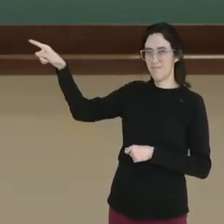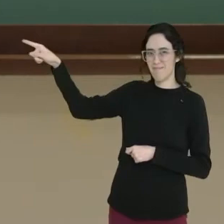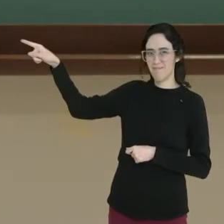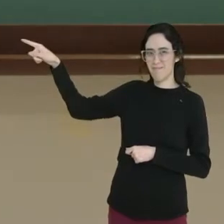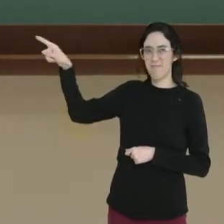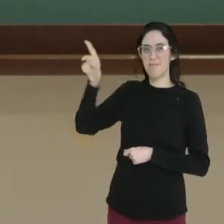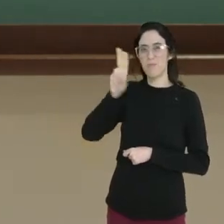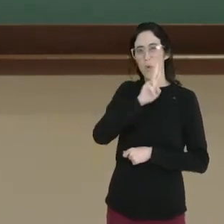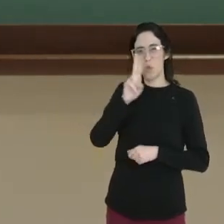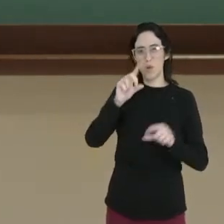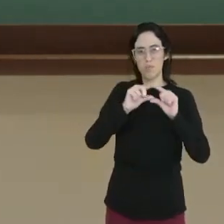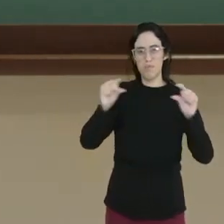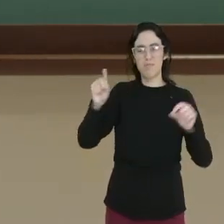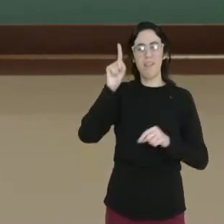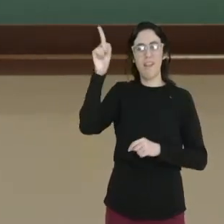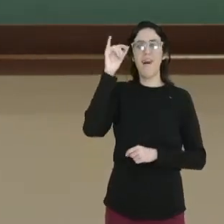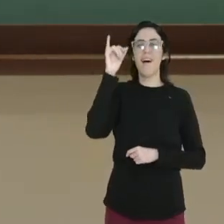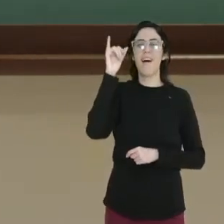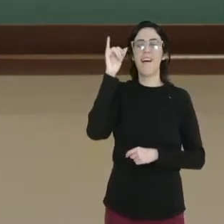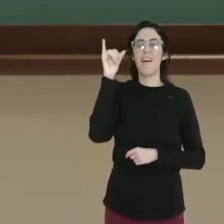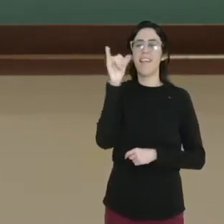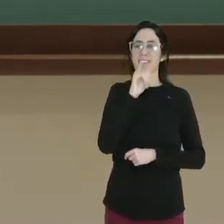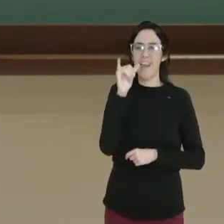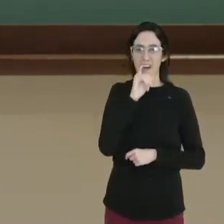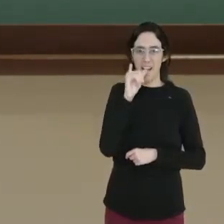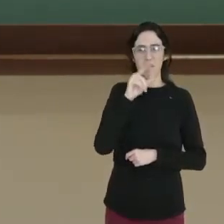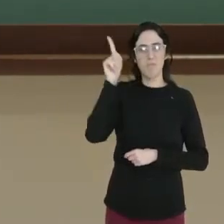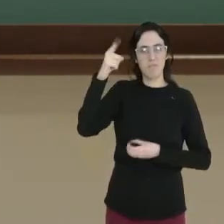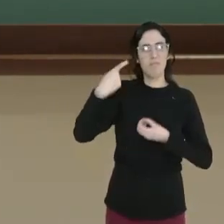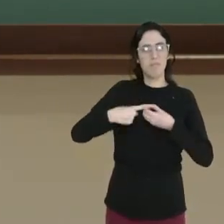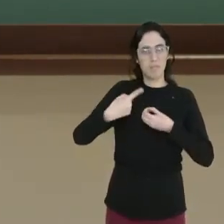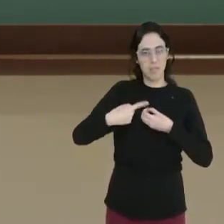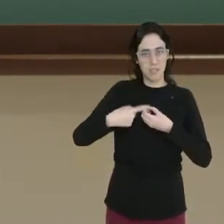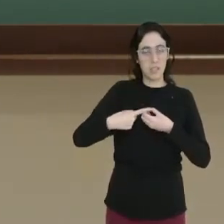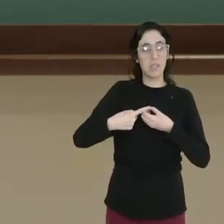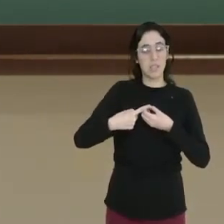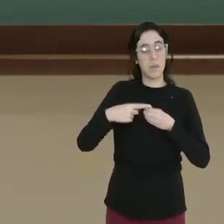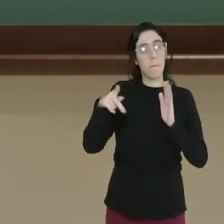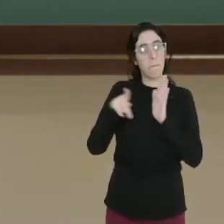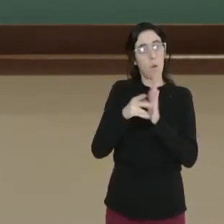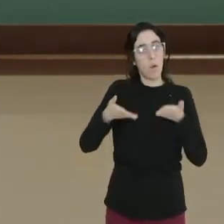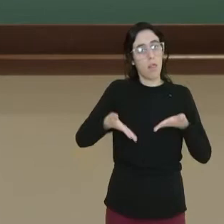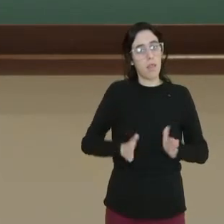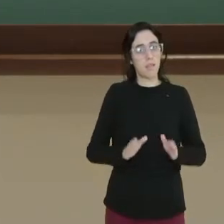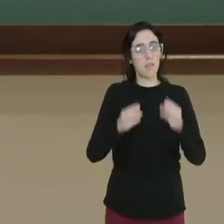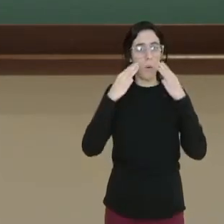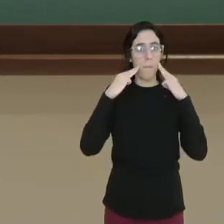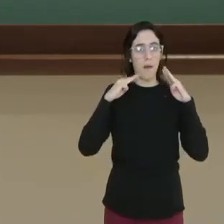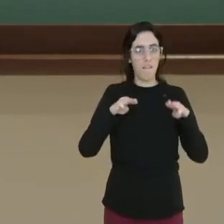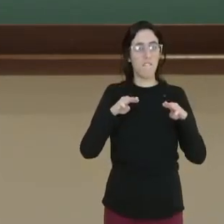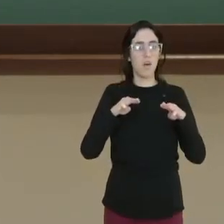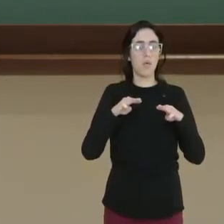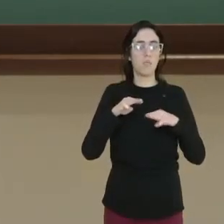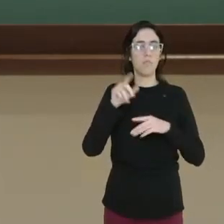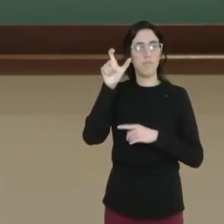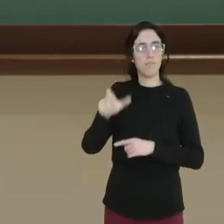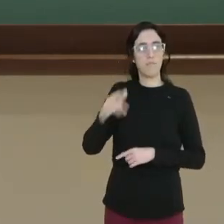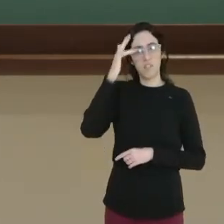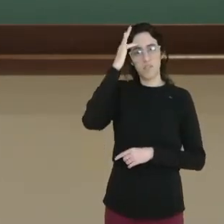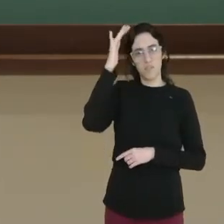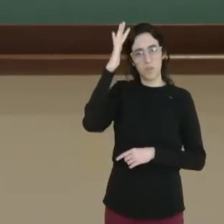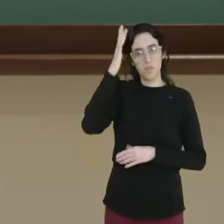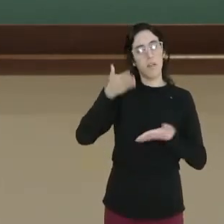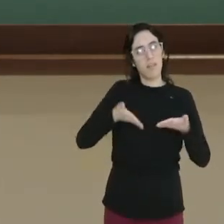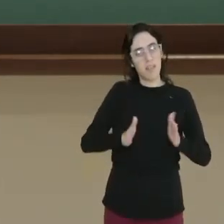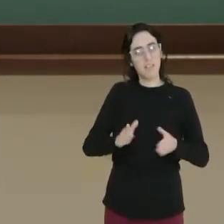cidade de Florença, na Itália, e inclusive cidade onde o Maquiavel nasceu. Maquiavel é um filósofo florentino,